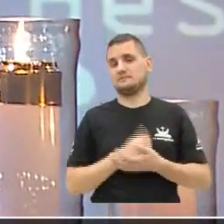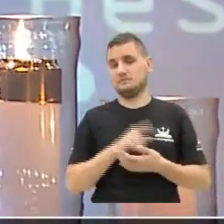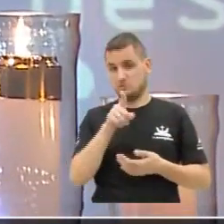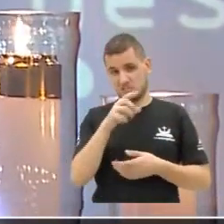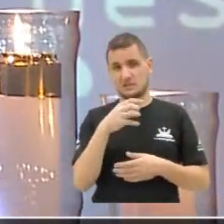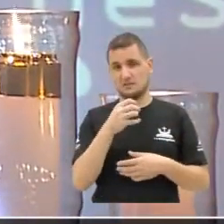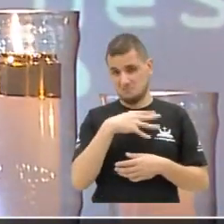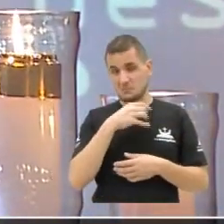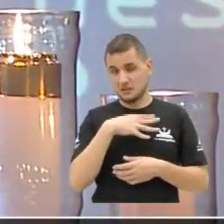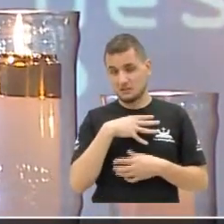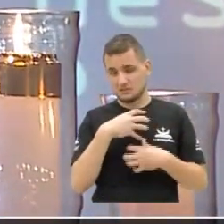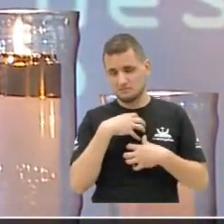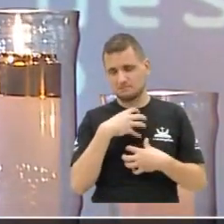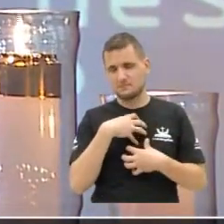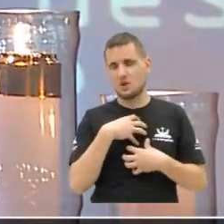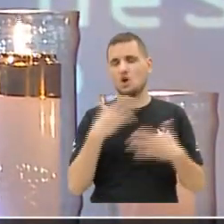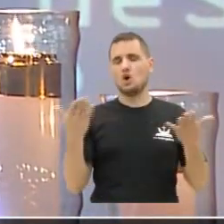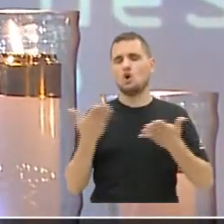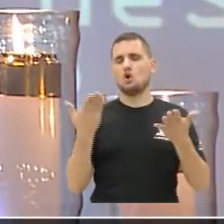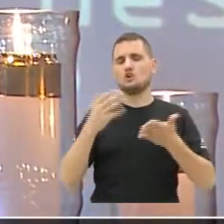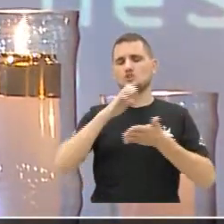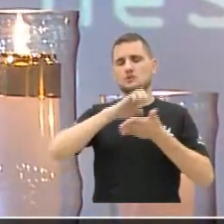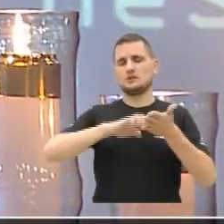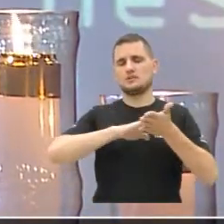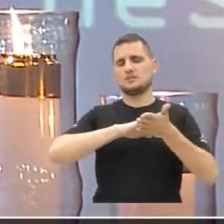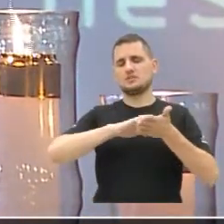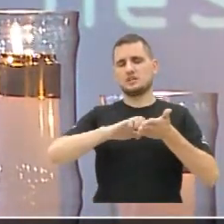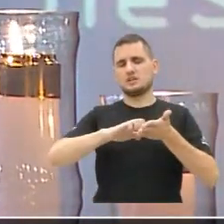O evangelho de hoje, Jesus disse: